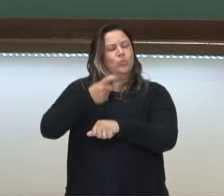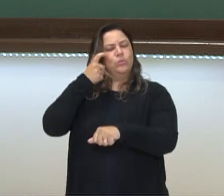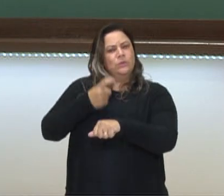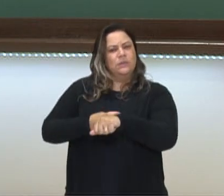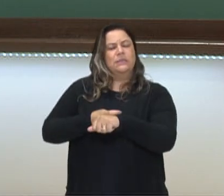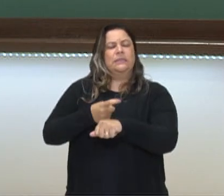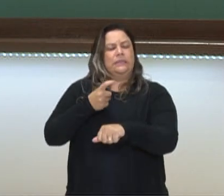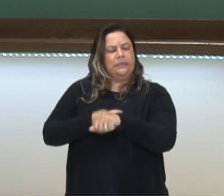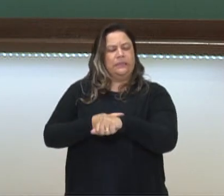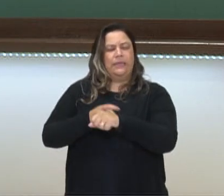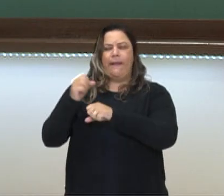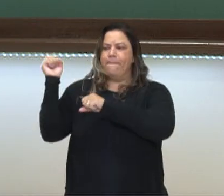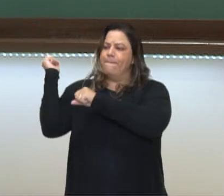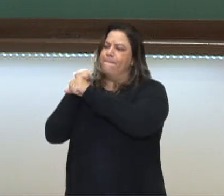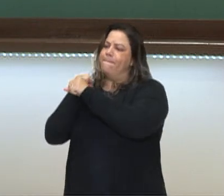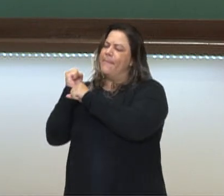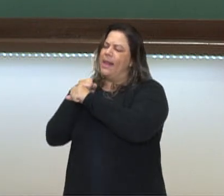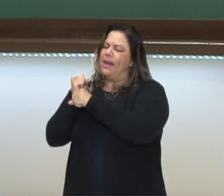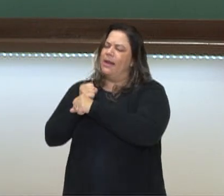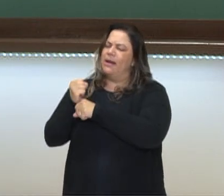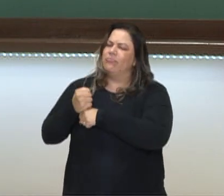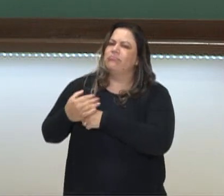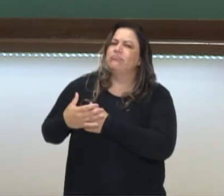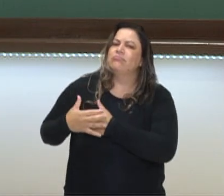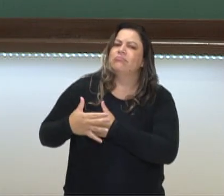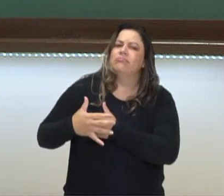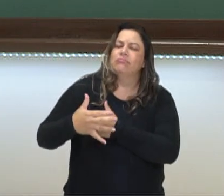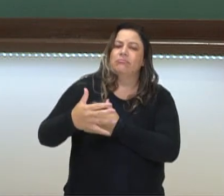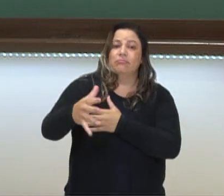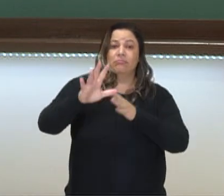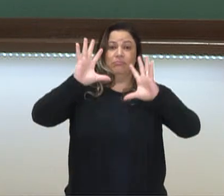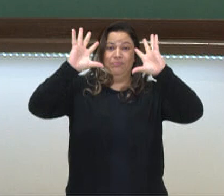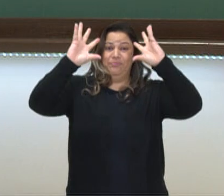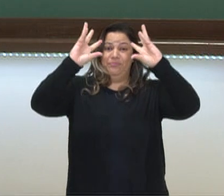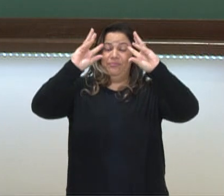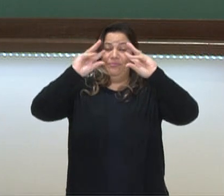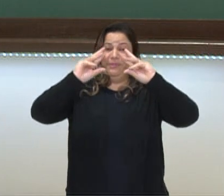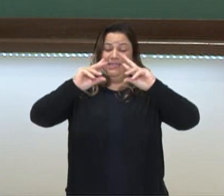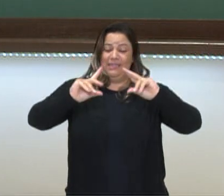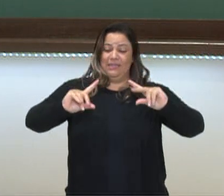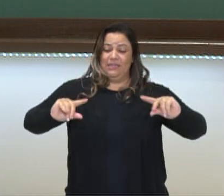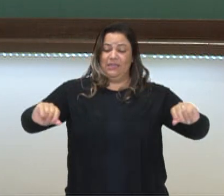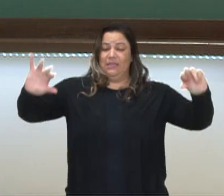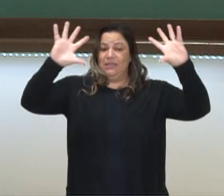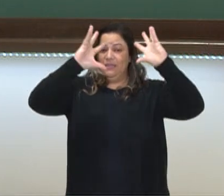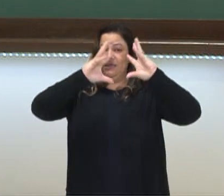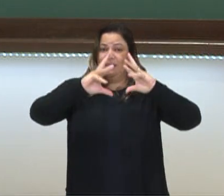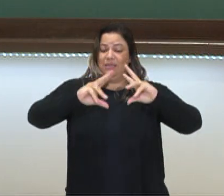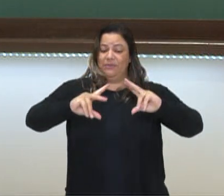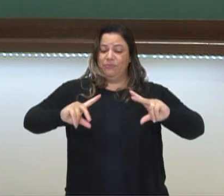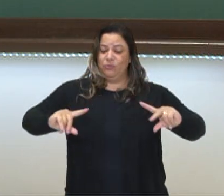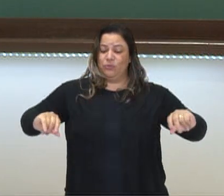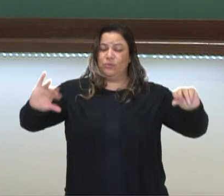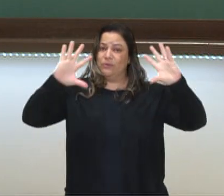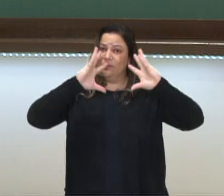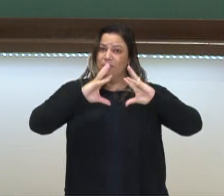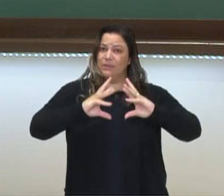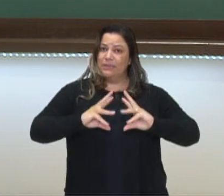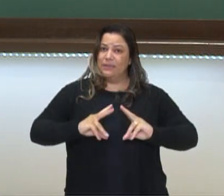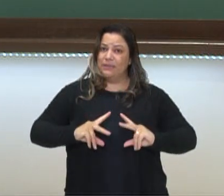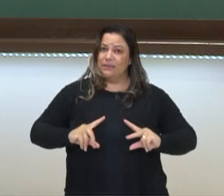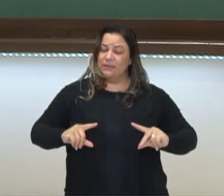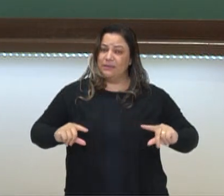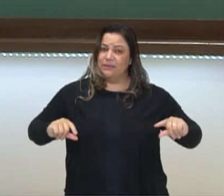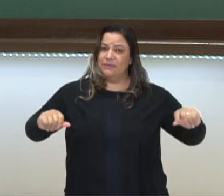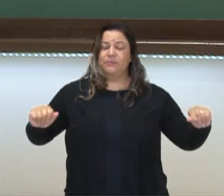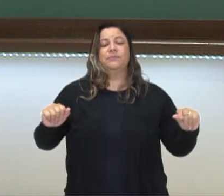milhares e milhares de anos ocorreu o quê? O degelo dessa superfície. E esse processo de aquecimento do nosso planeta,